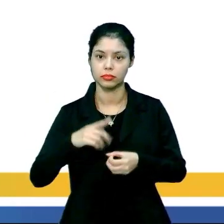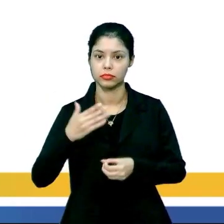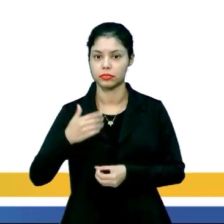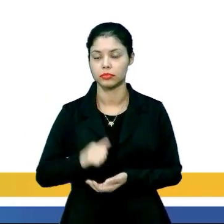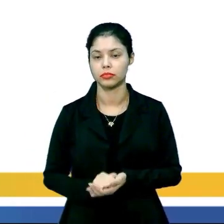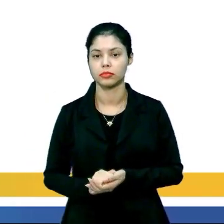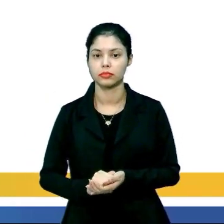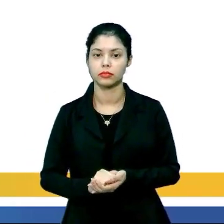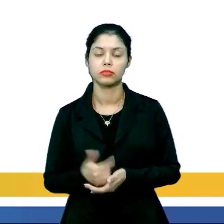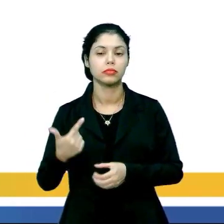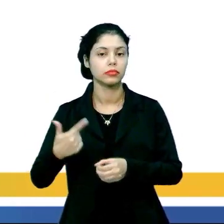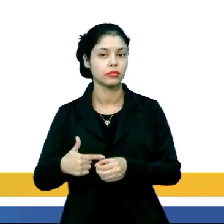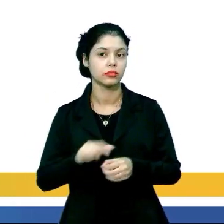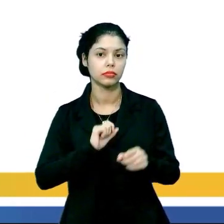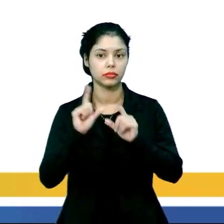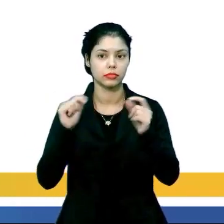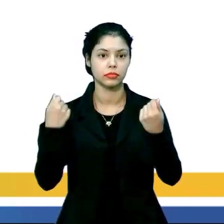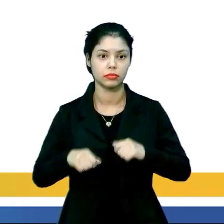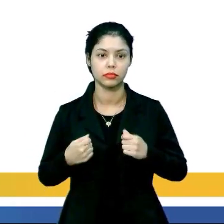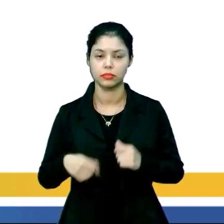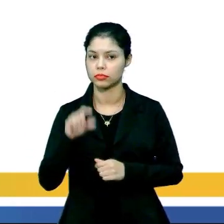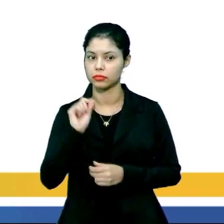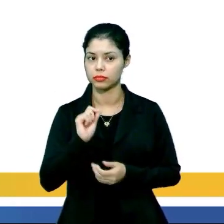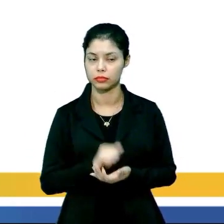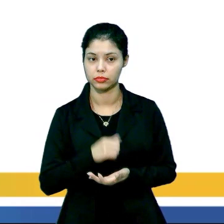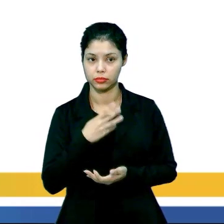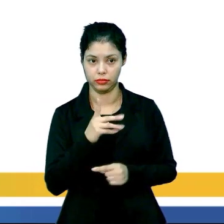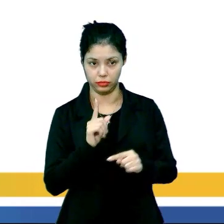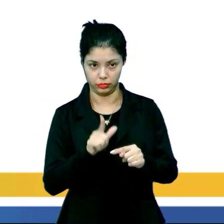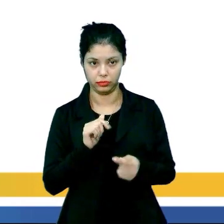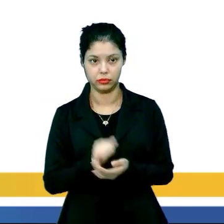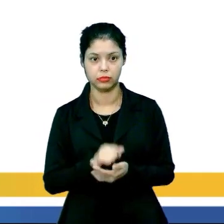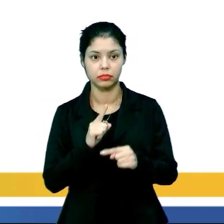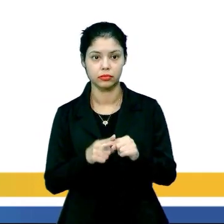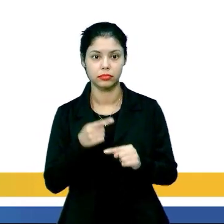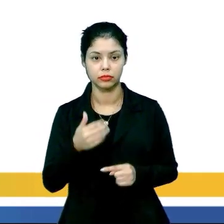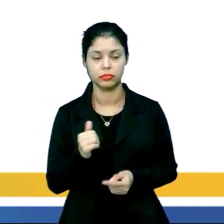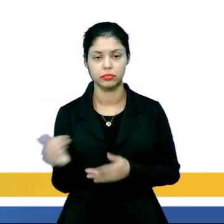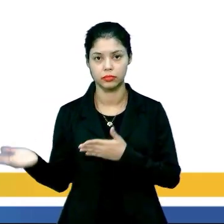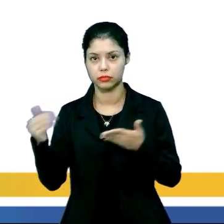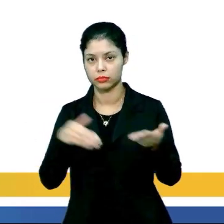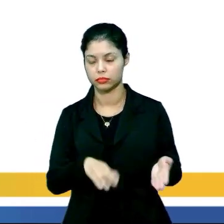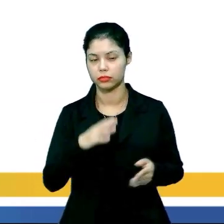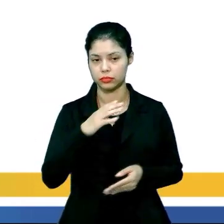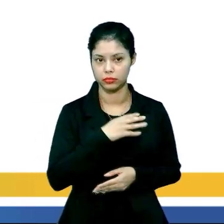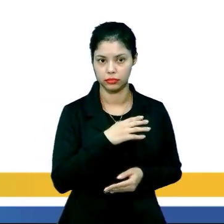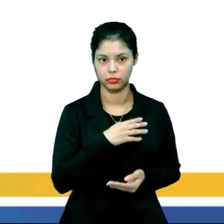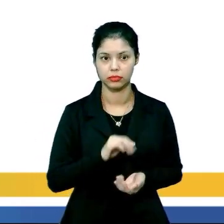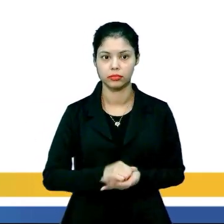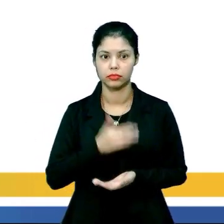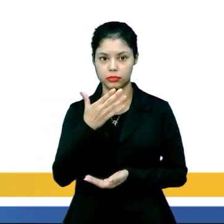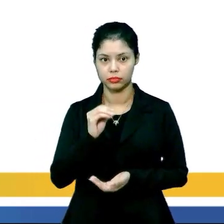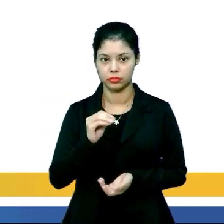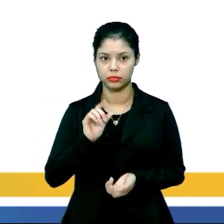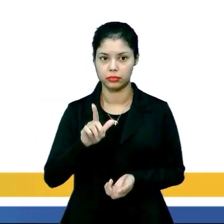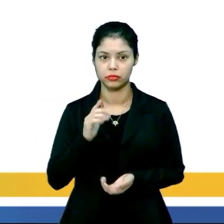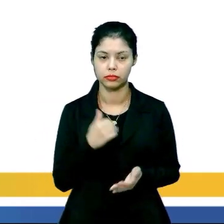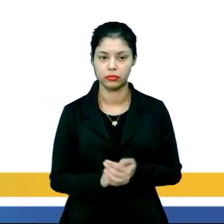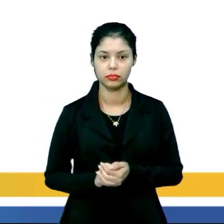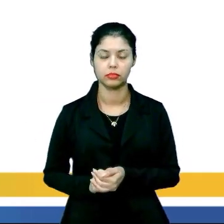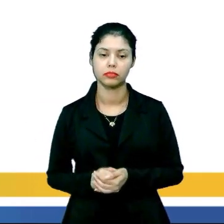para o posto Estrela, ele precisa então 4 litros para chegar na cidade, 10 litros